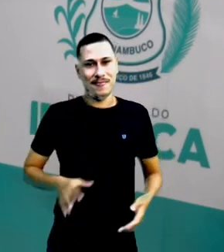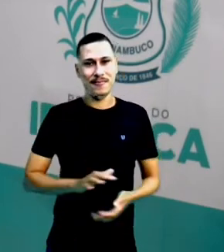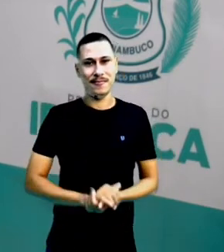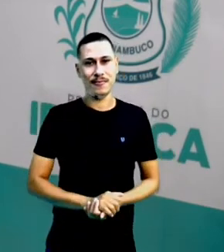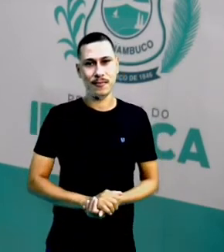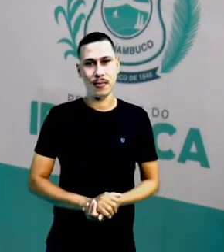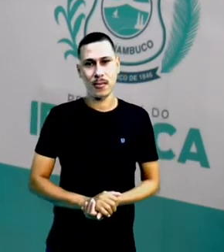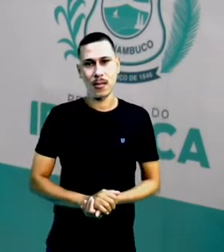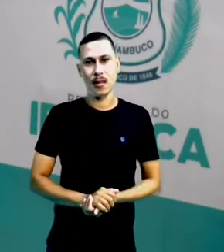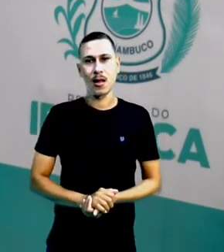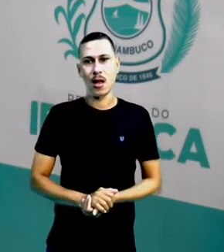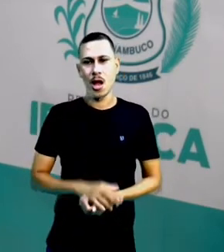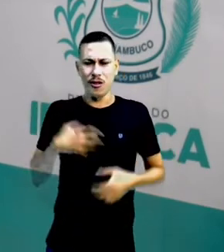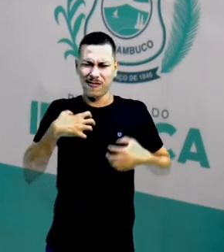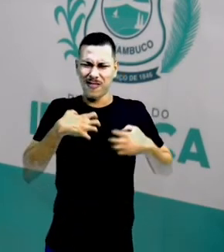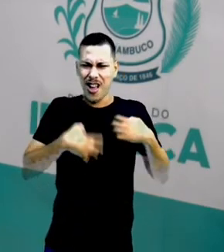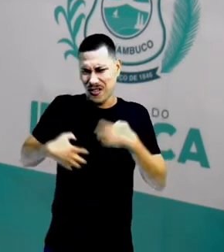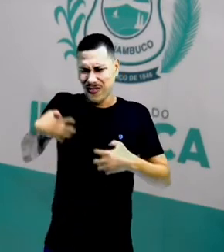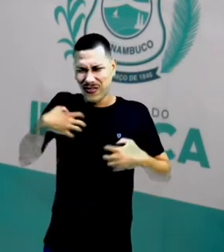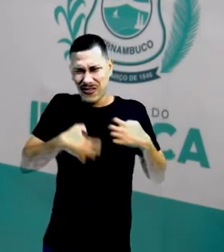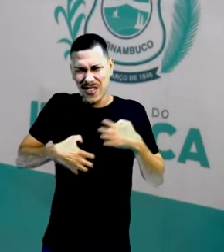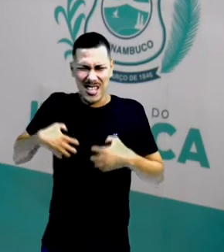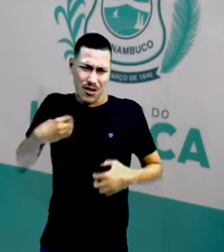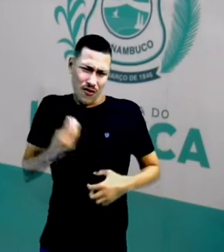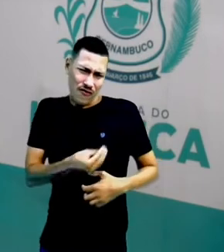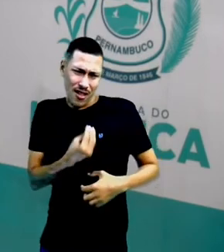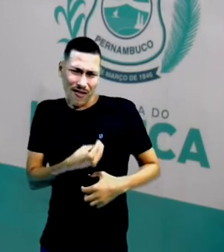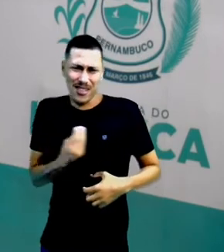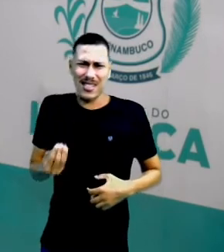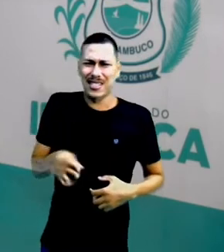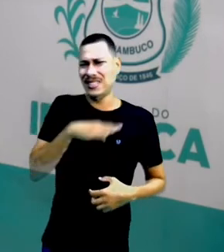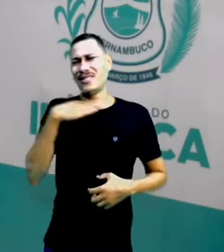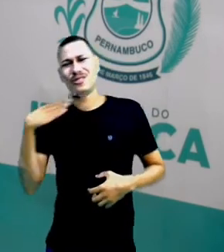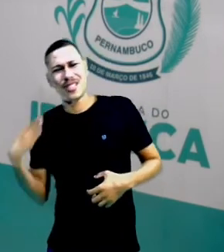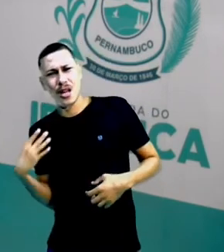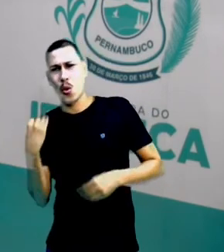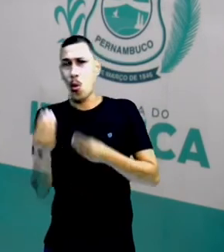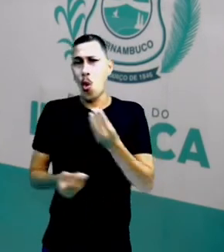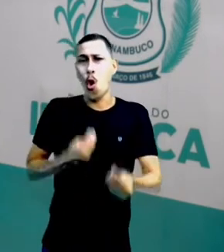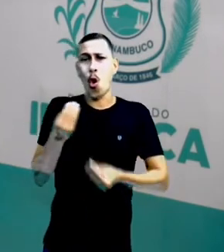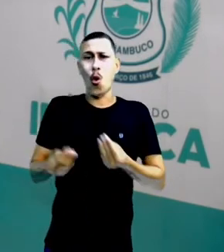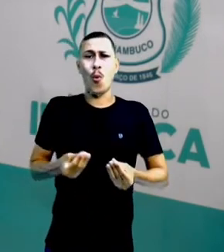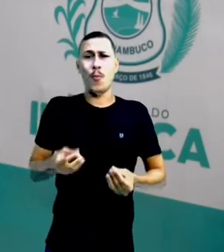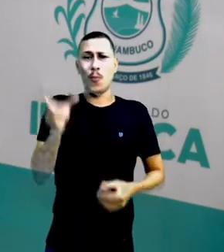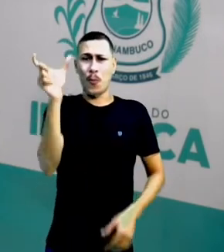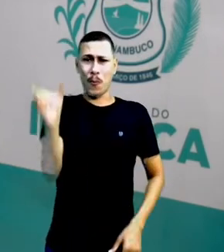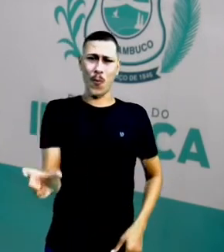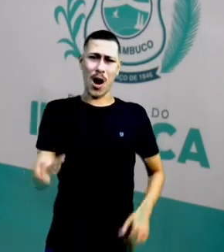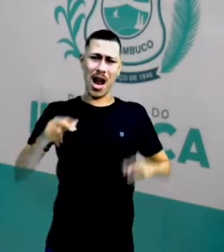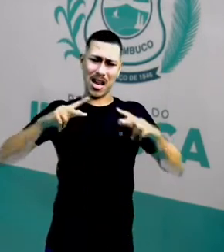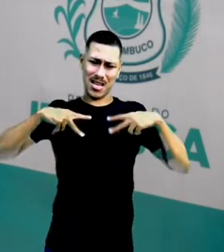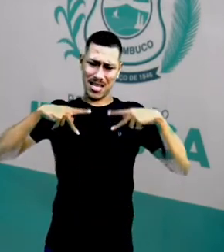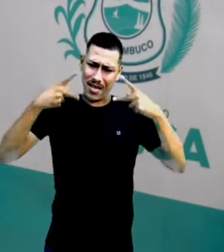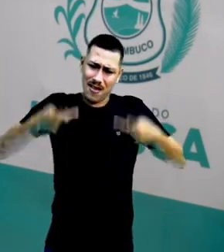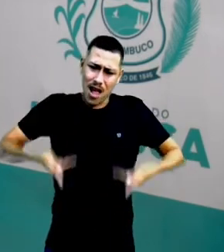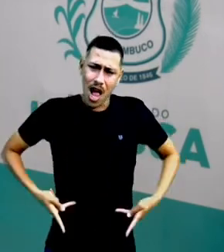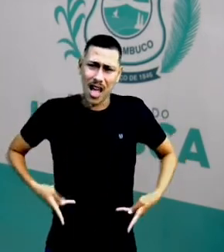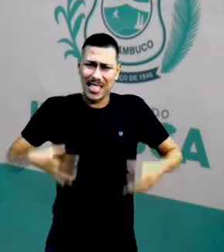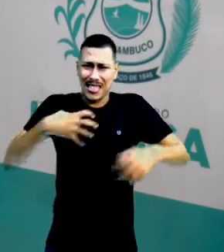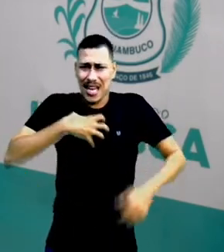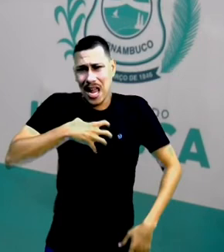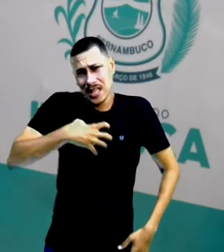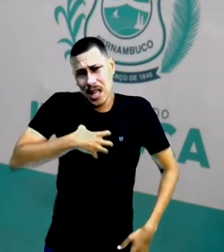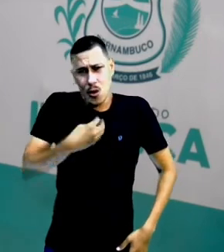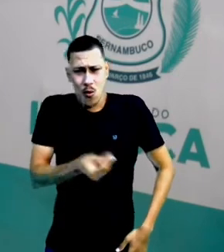esse conflito entre viver, morrer, né? Como é que o ser humano se sente diante disso,